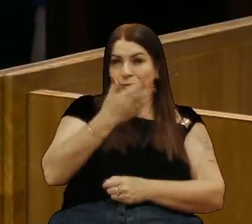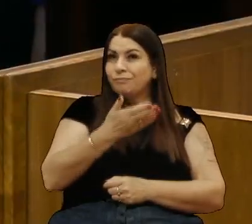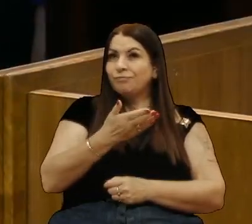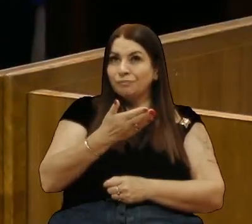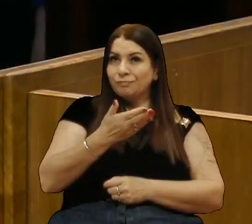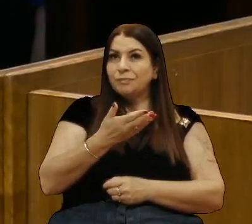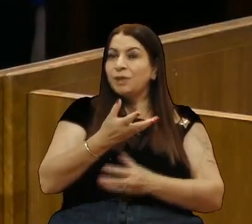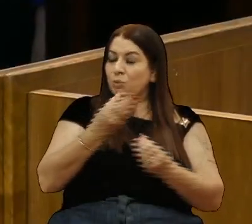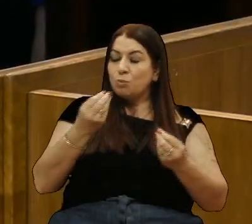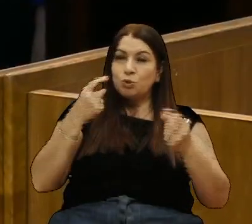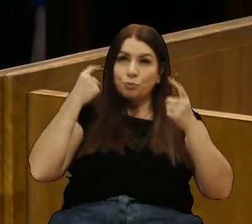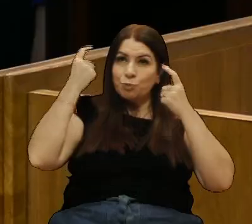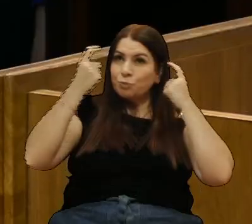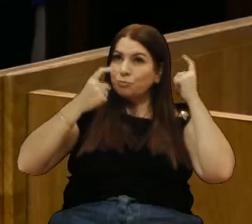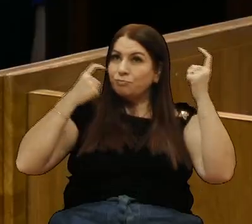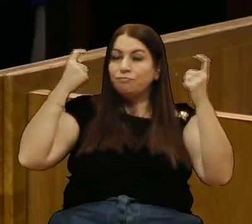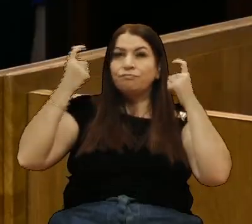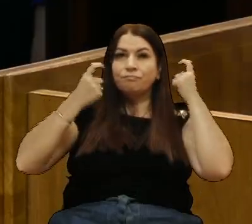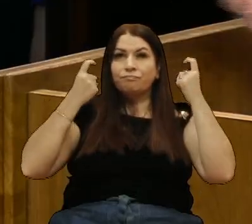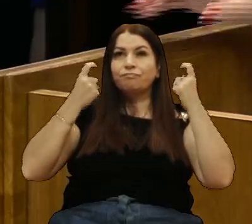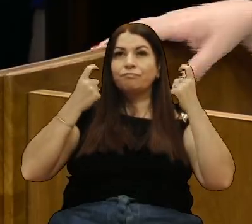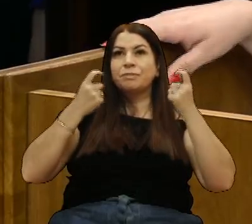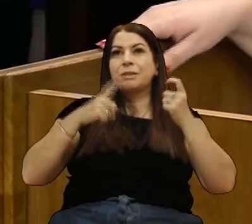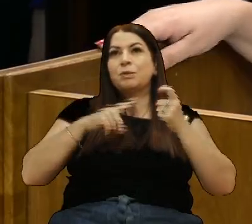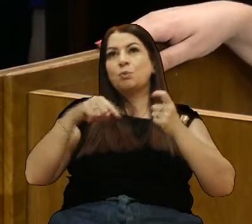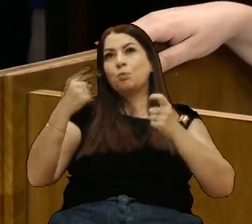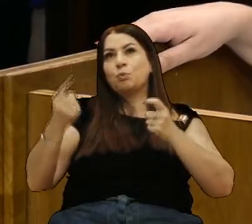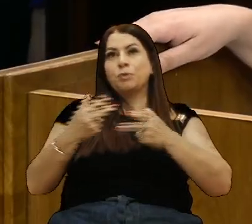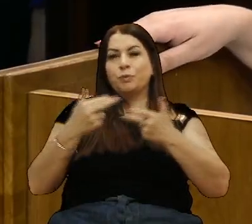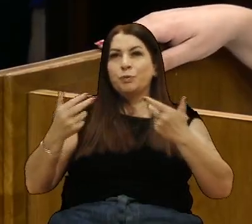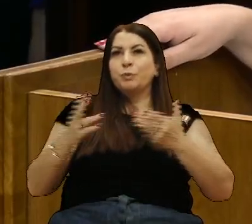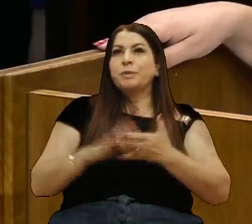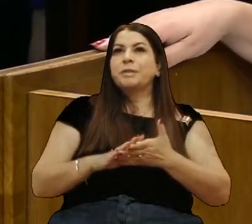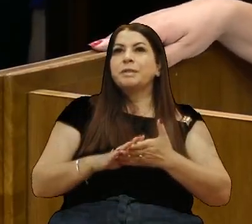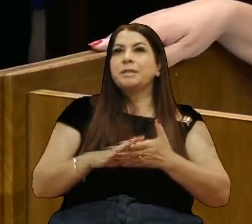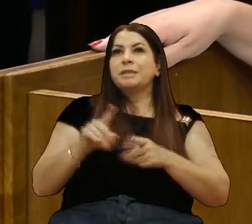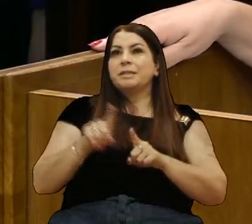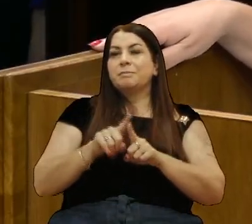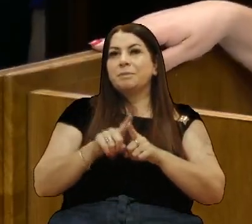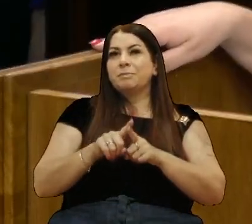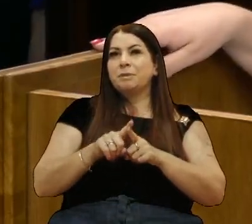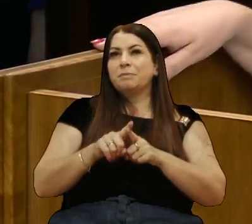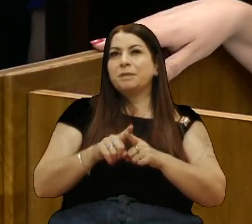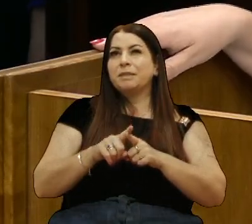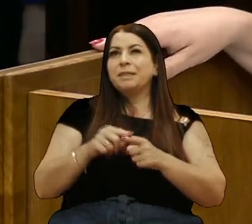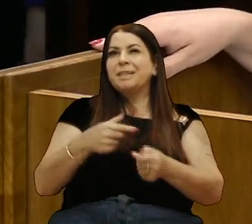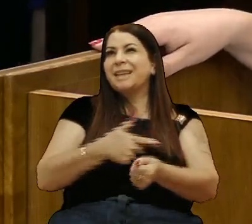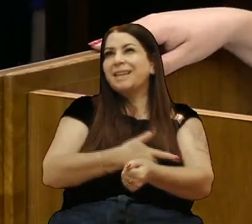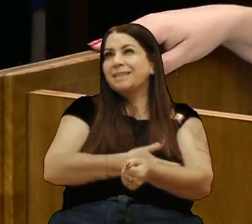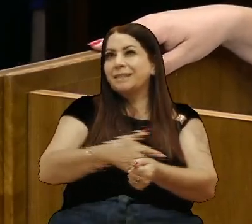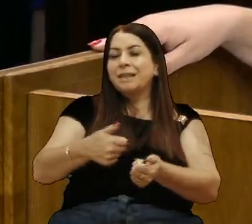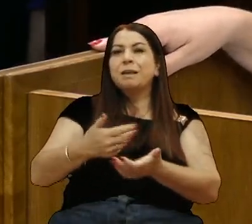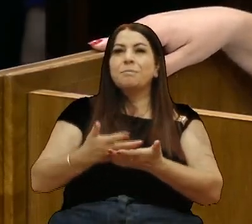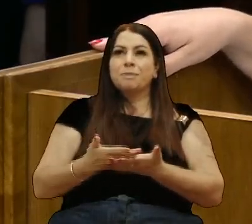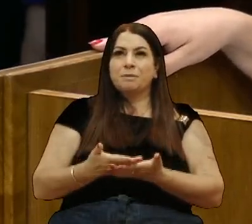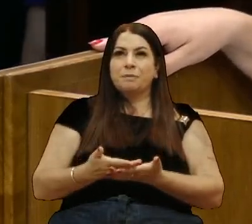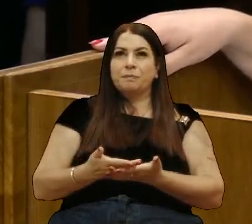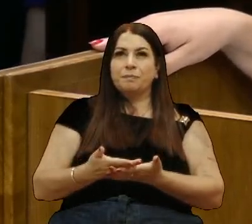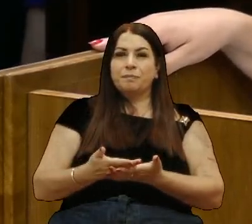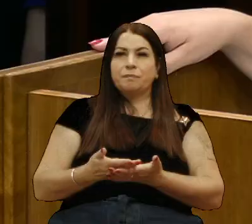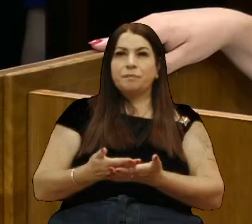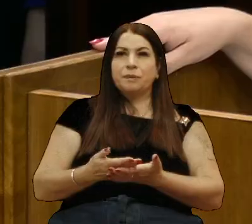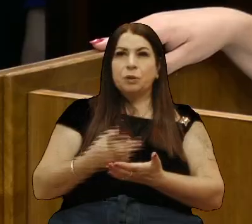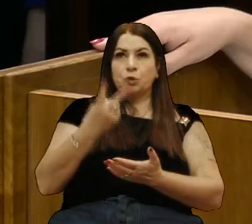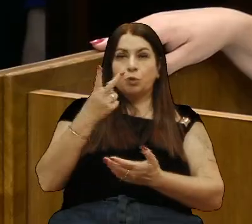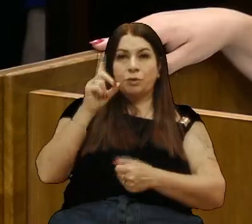Então, é muito preocupante, né? Temos outras situações, como a questão dos exames, né, que eram